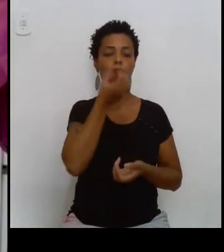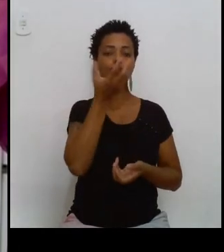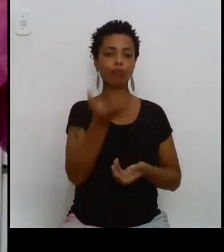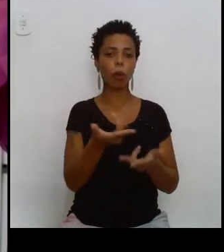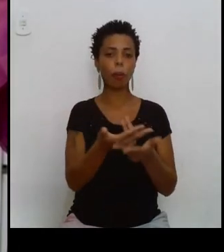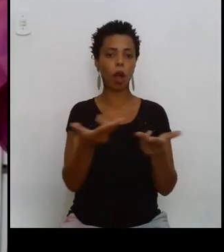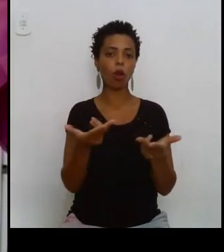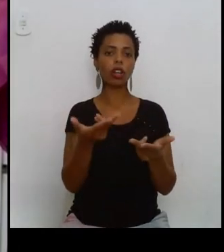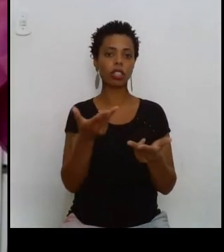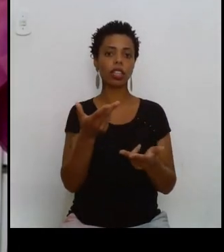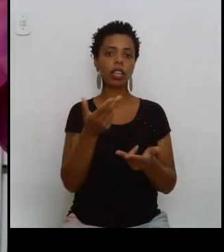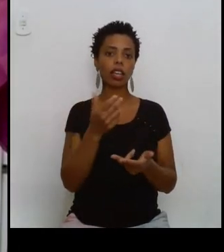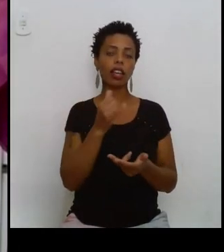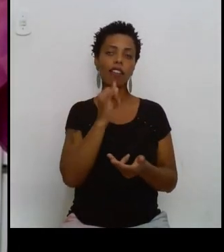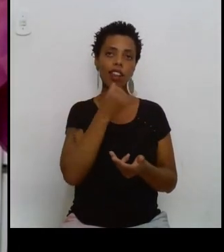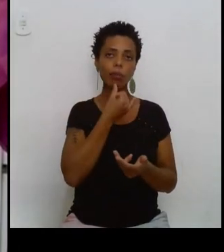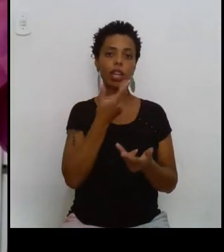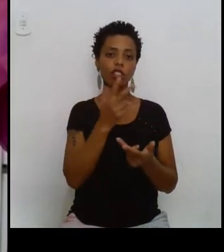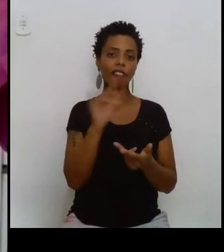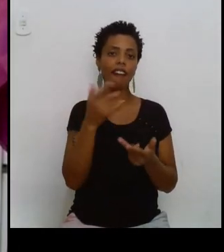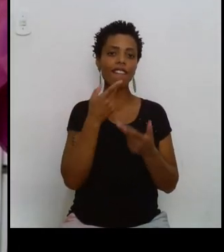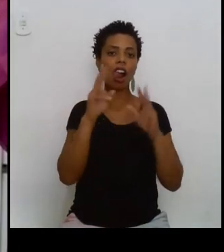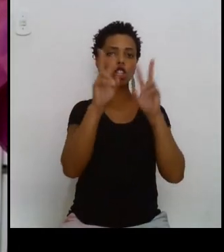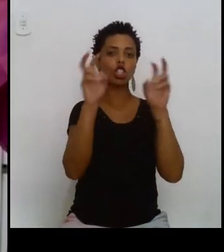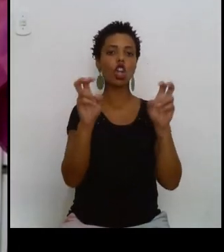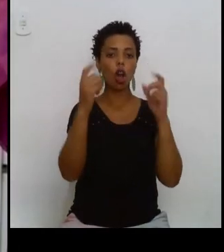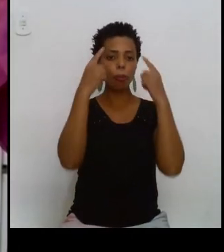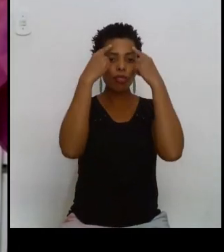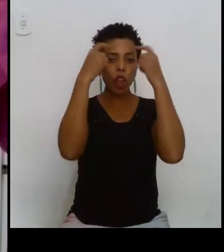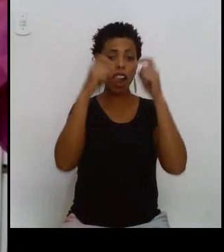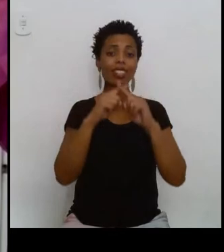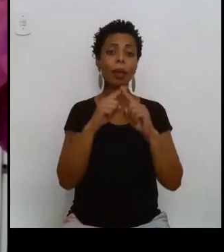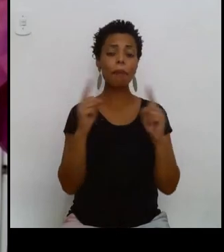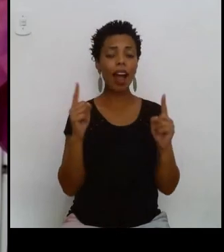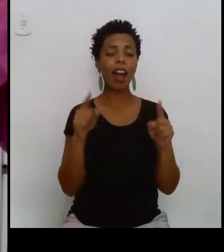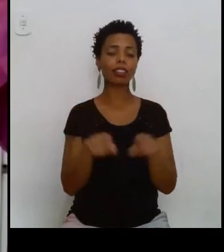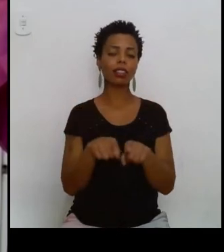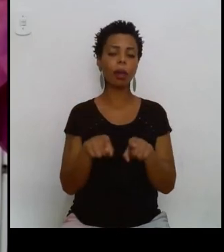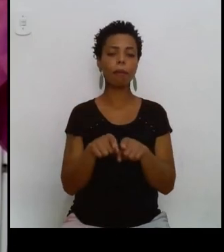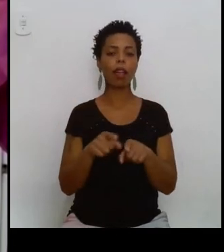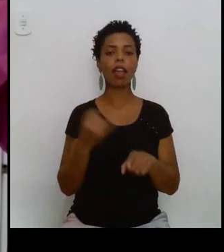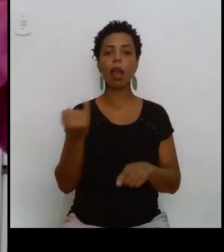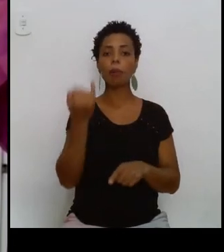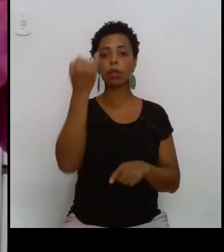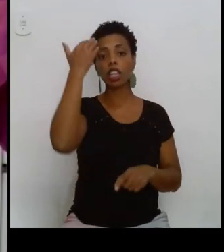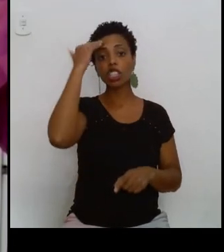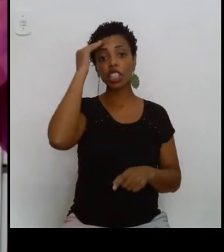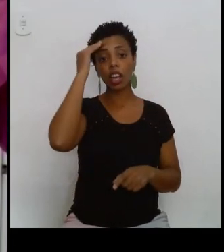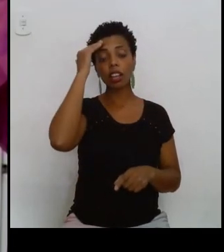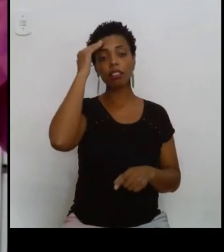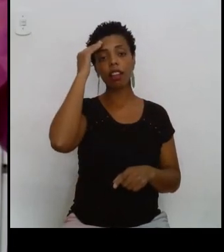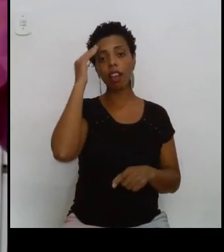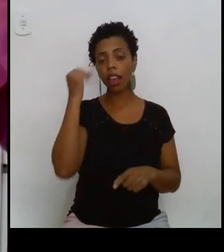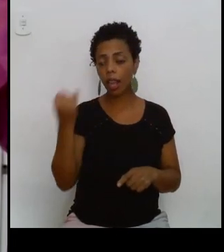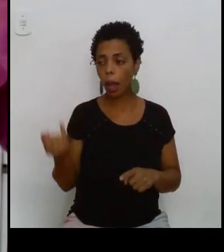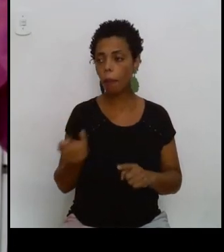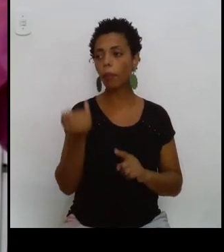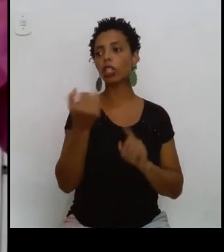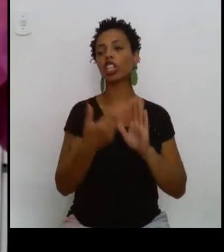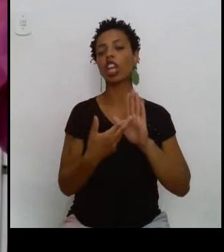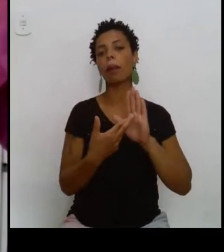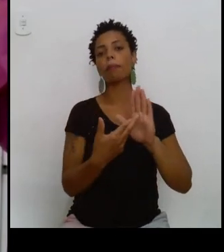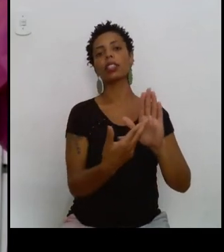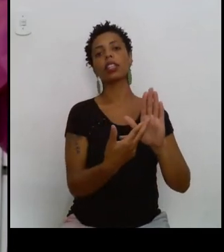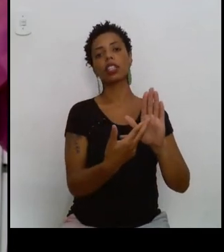infelizmente por dados de violência mas também é importante a gente a entender a importância da representatividade numa